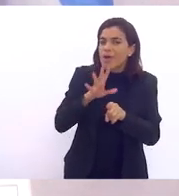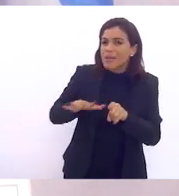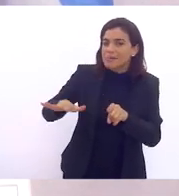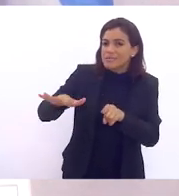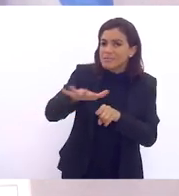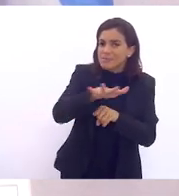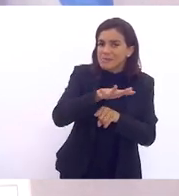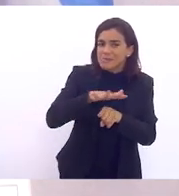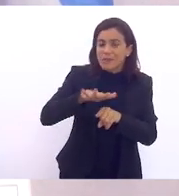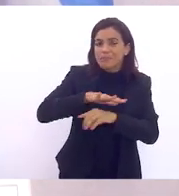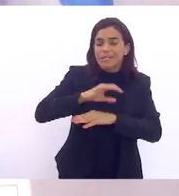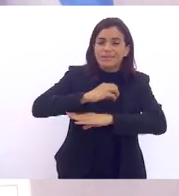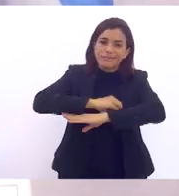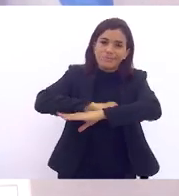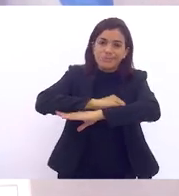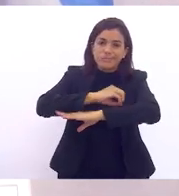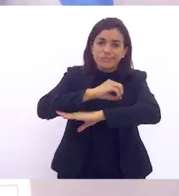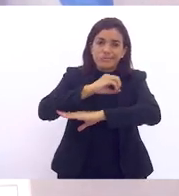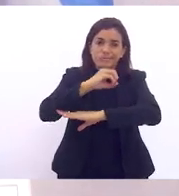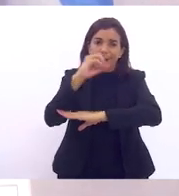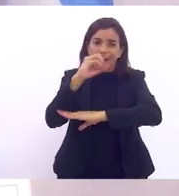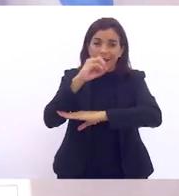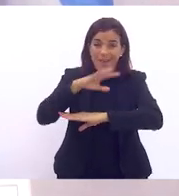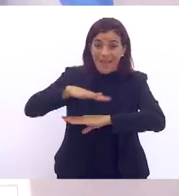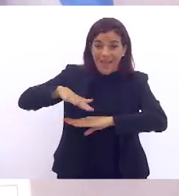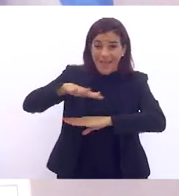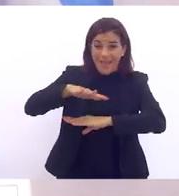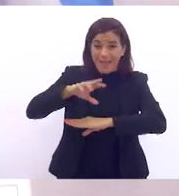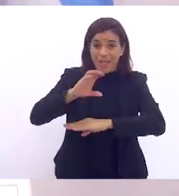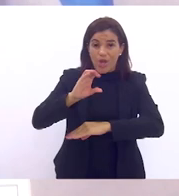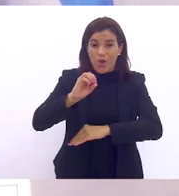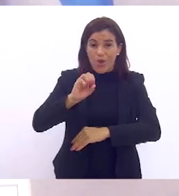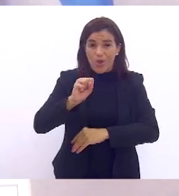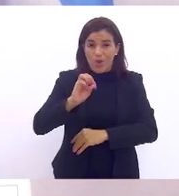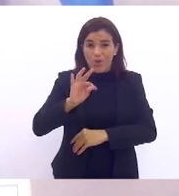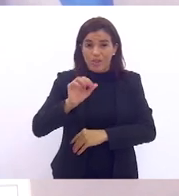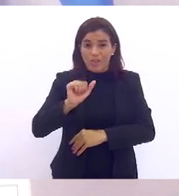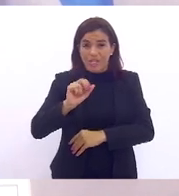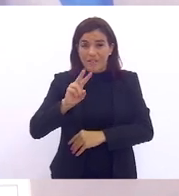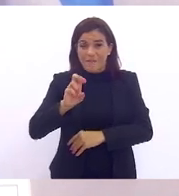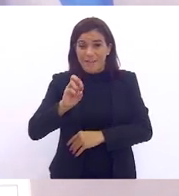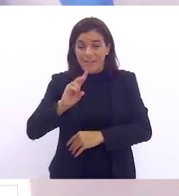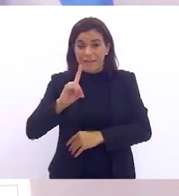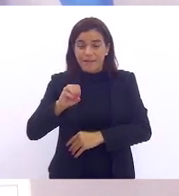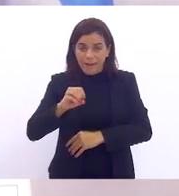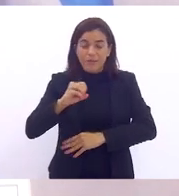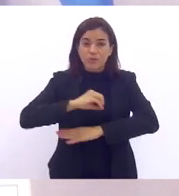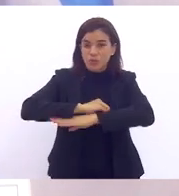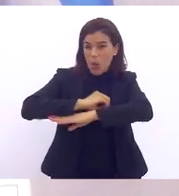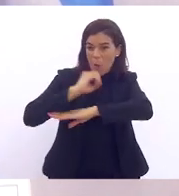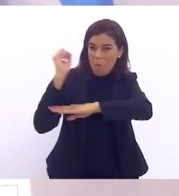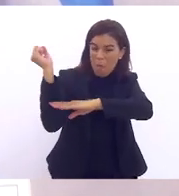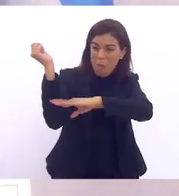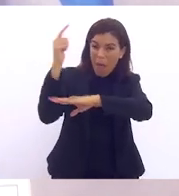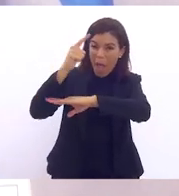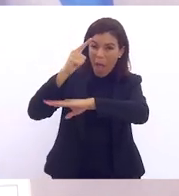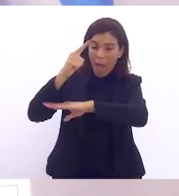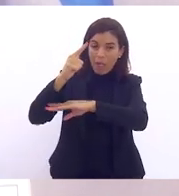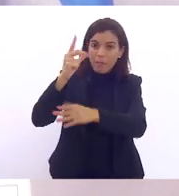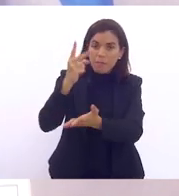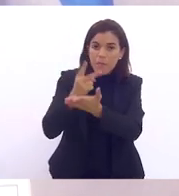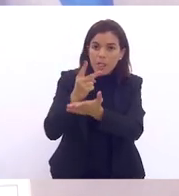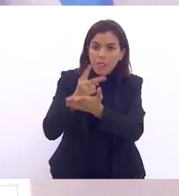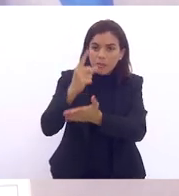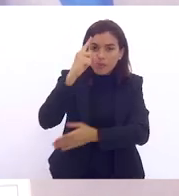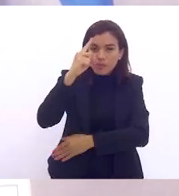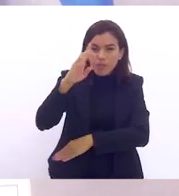você amanhece eh na na Costa Verde às 8 horas da manhã com o sol mais bonito do mundo e às vezes nesse mesmo dia